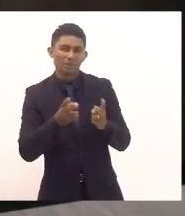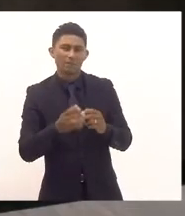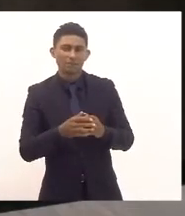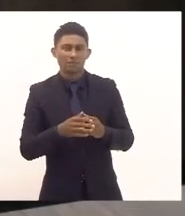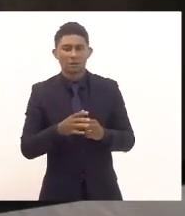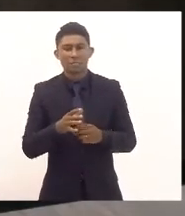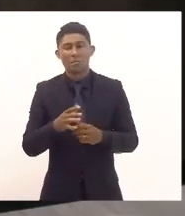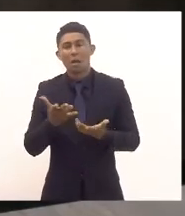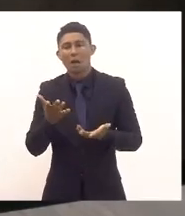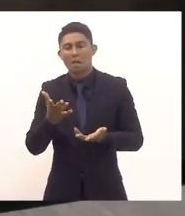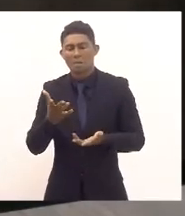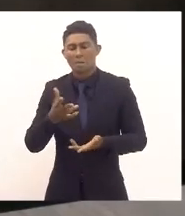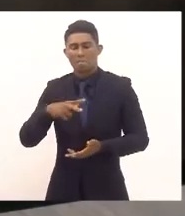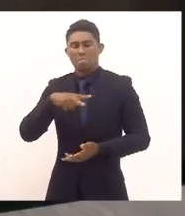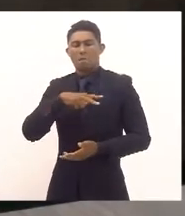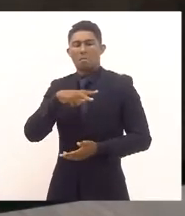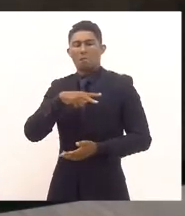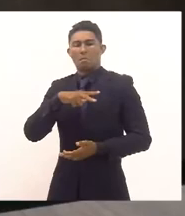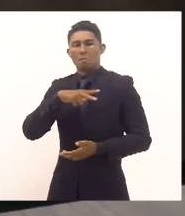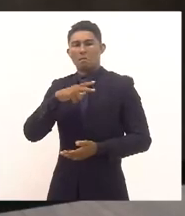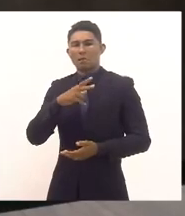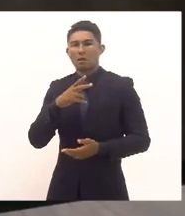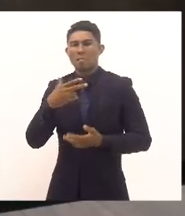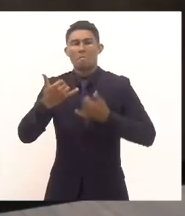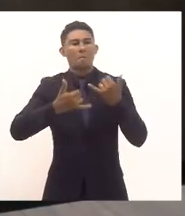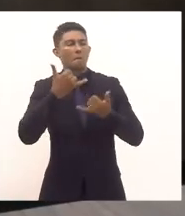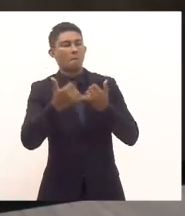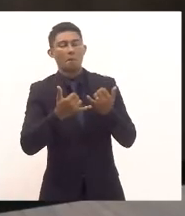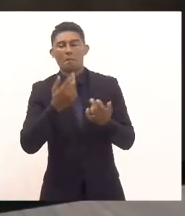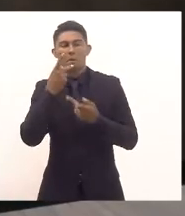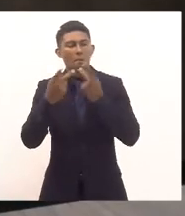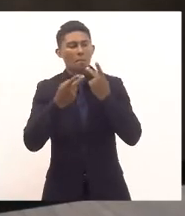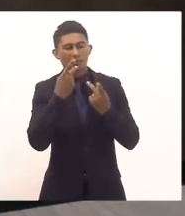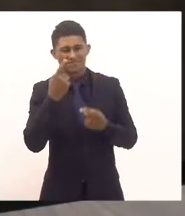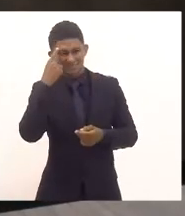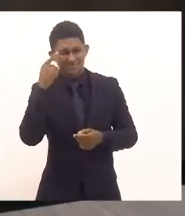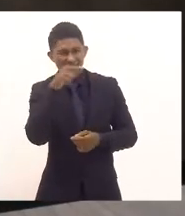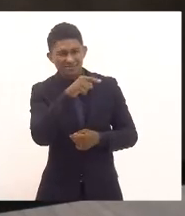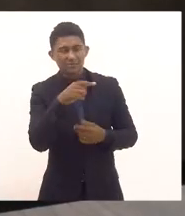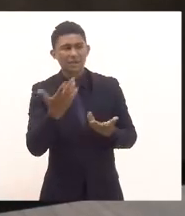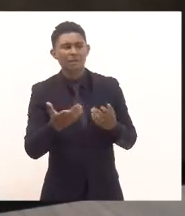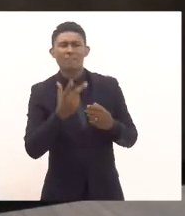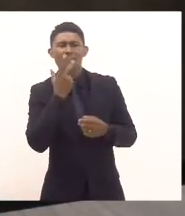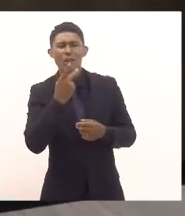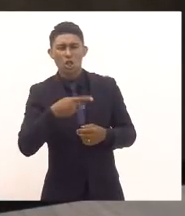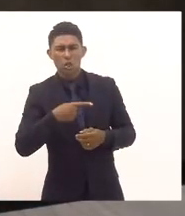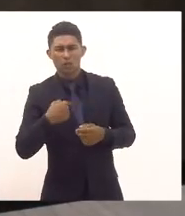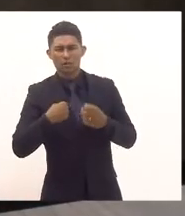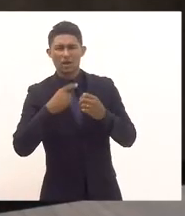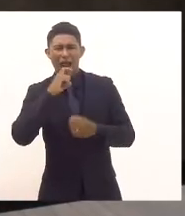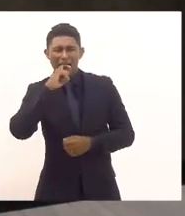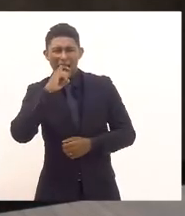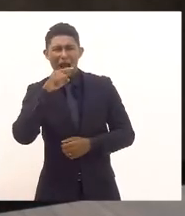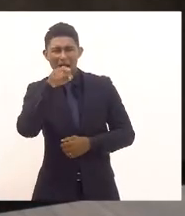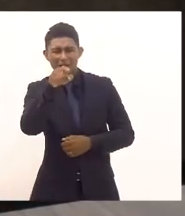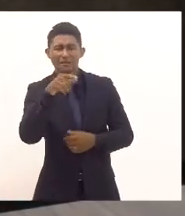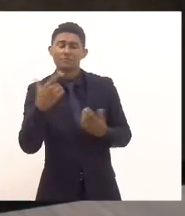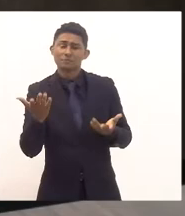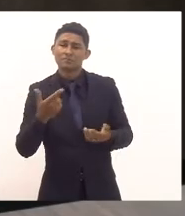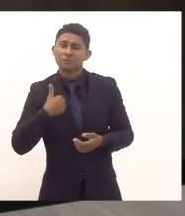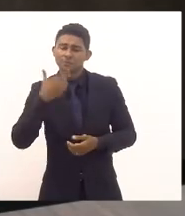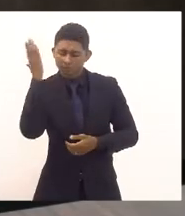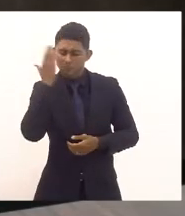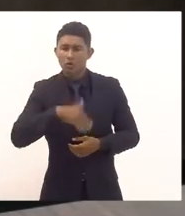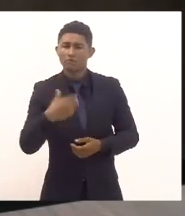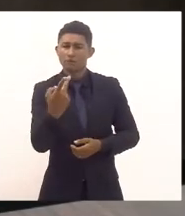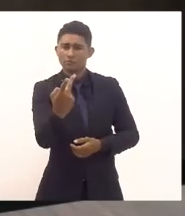mais baseada no pessoal não sei que nas brincadeirinhas é veio com essa história de invejar mas na verdade eu acho que isso aponta Os